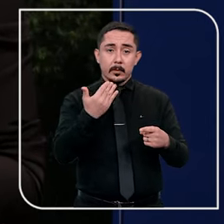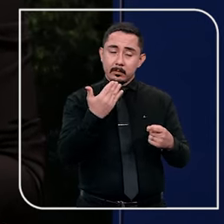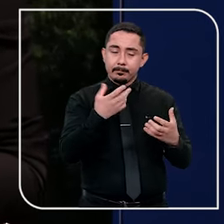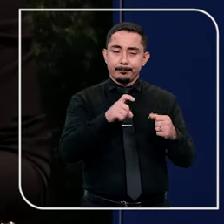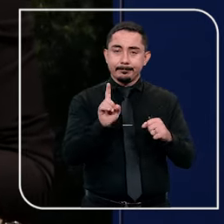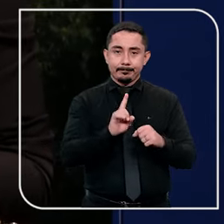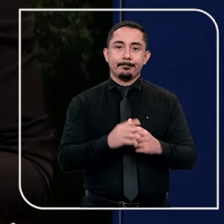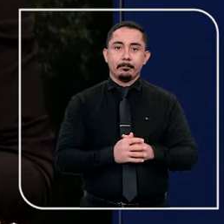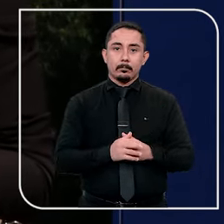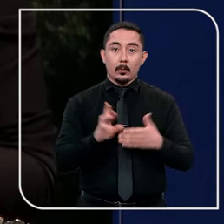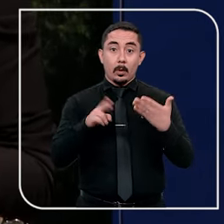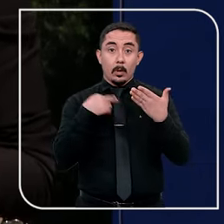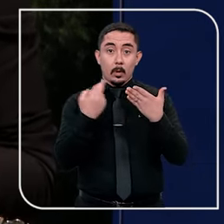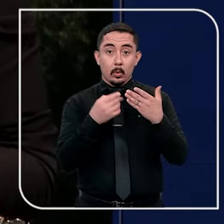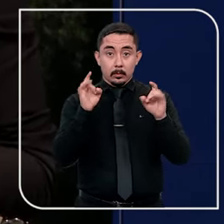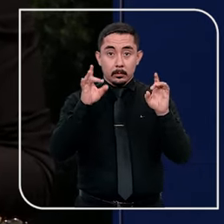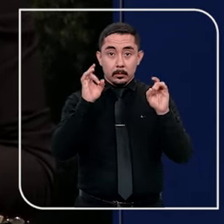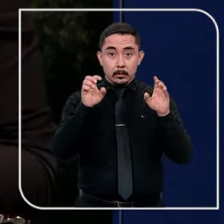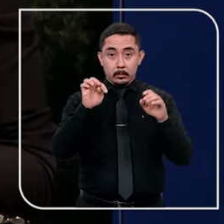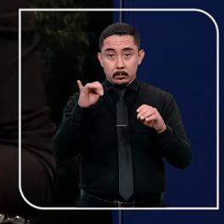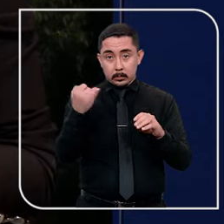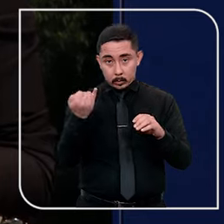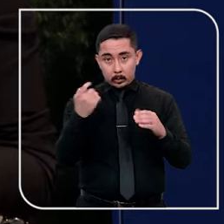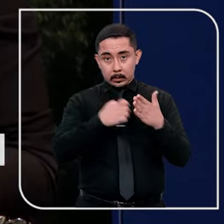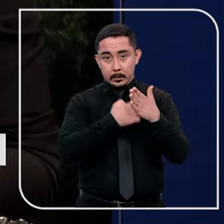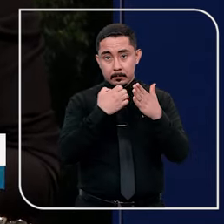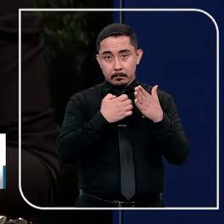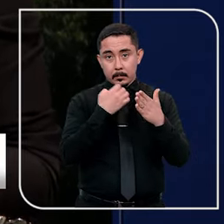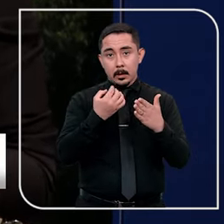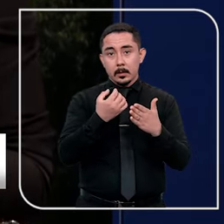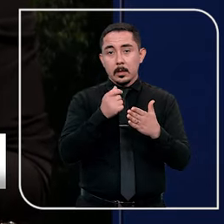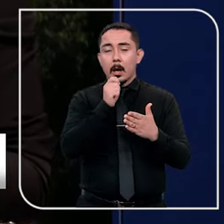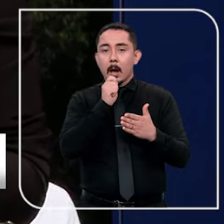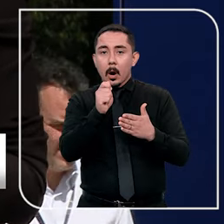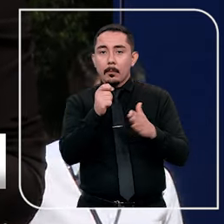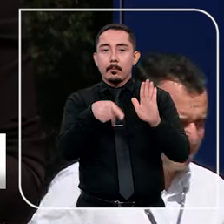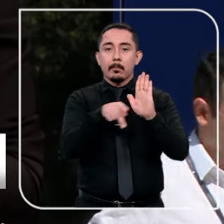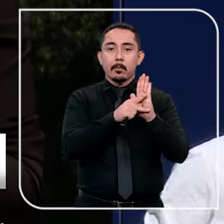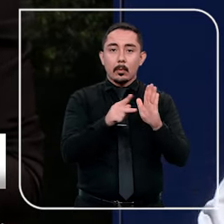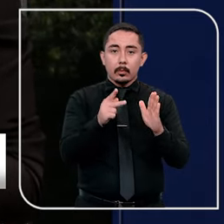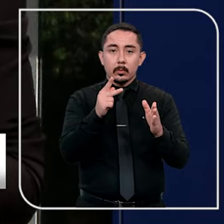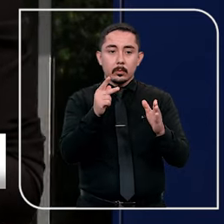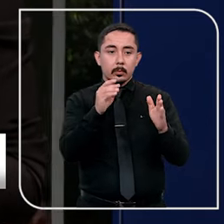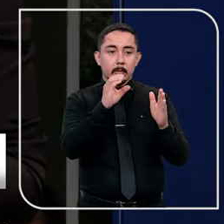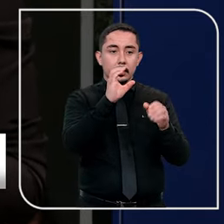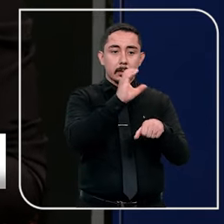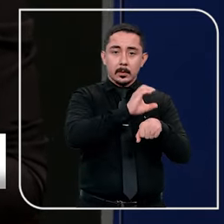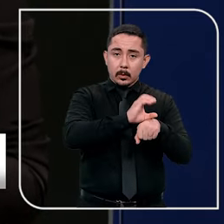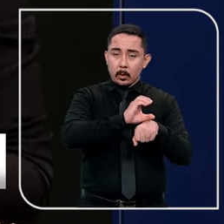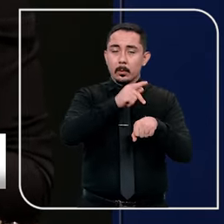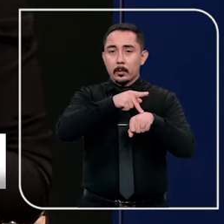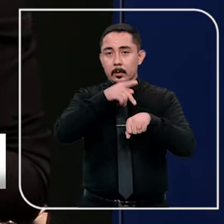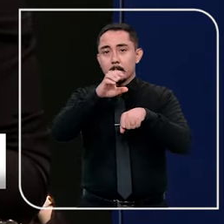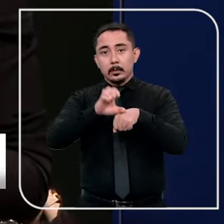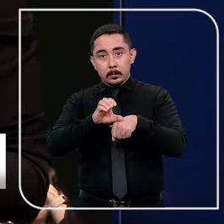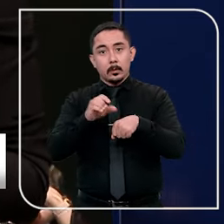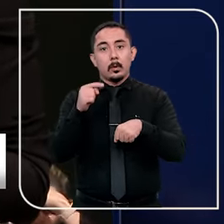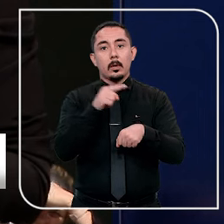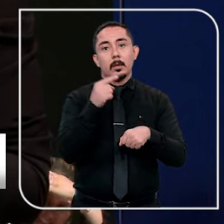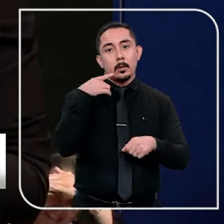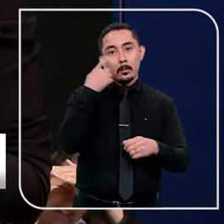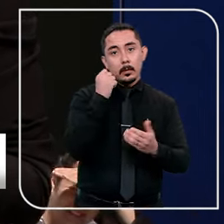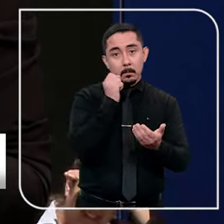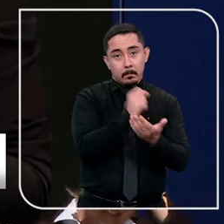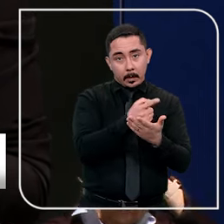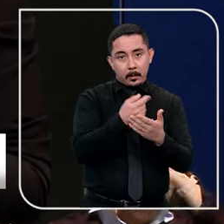pedido foi negado em recurso especial ao STJ a empresa argumentou Com base no Código de Processo Civil que os